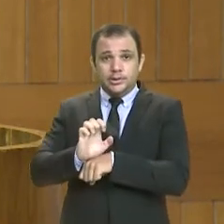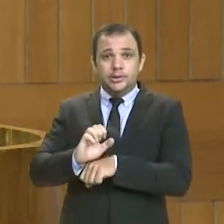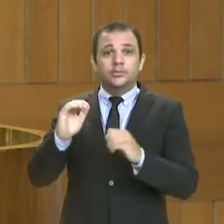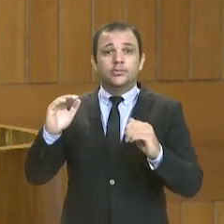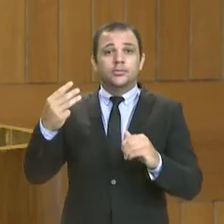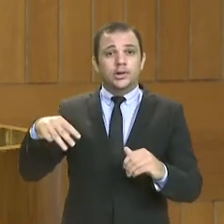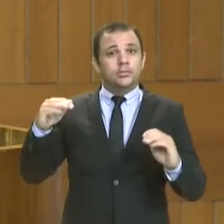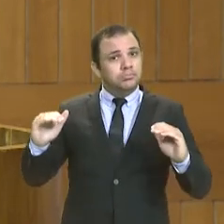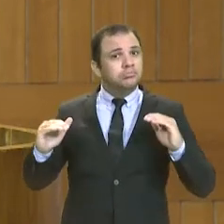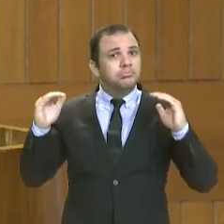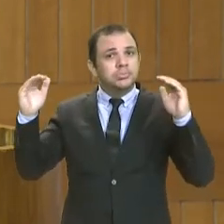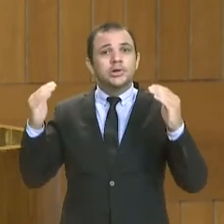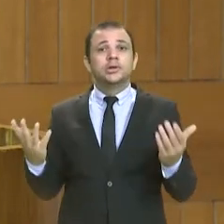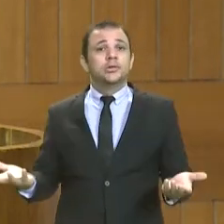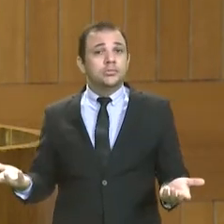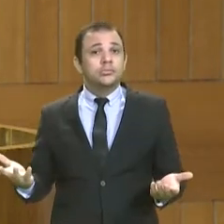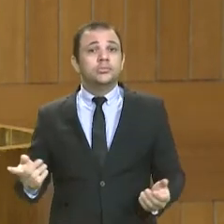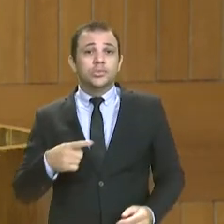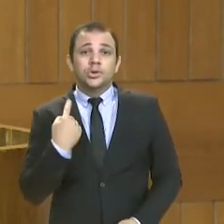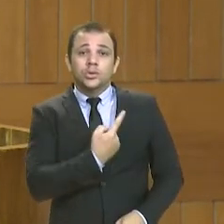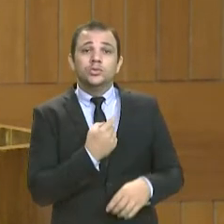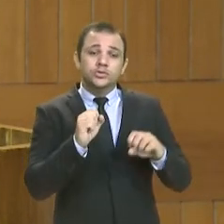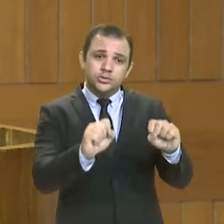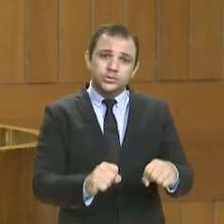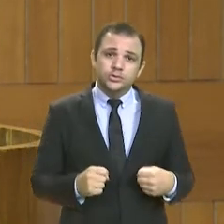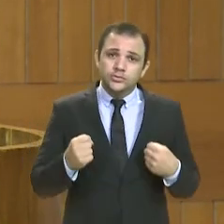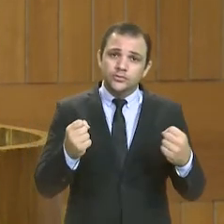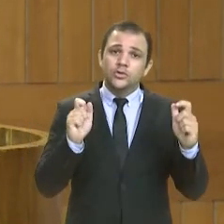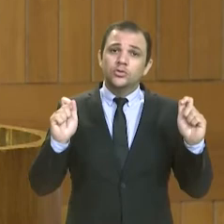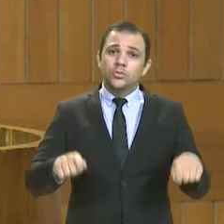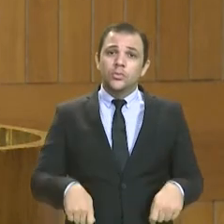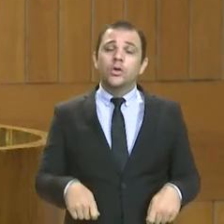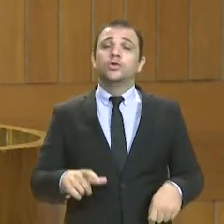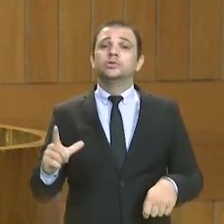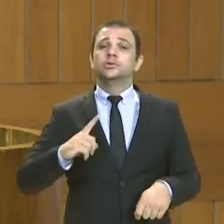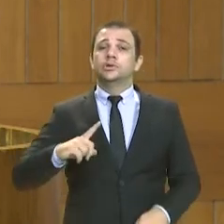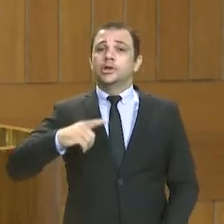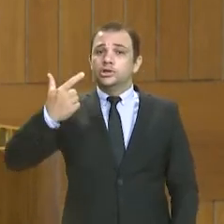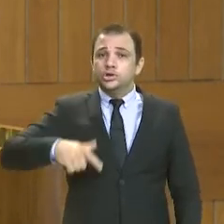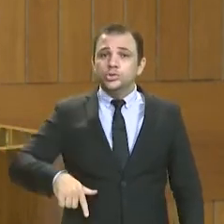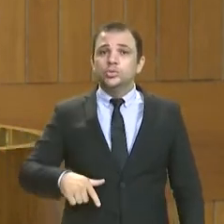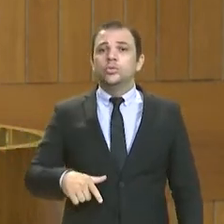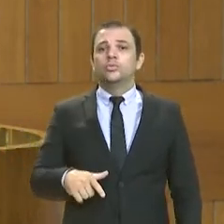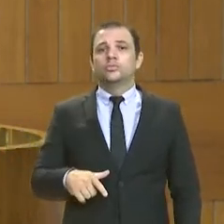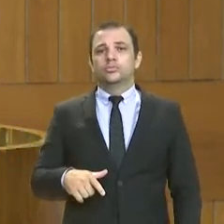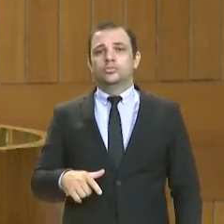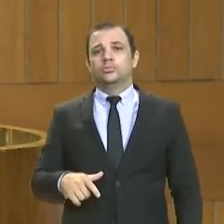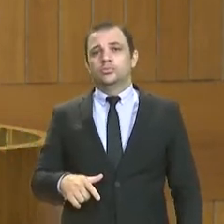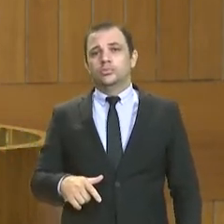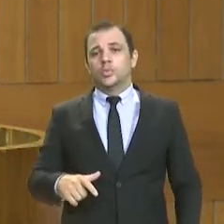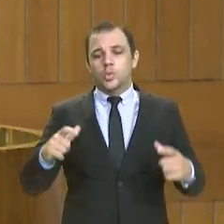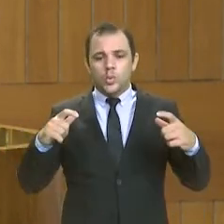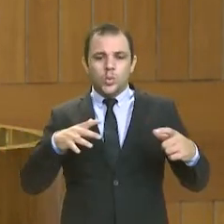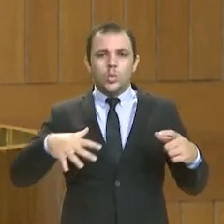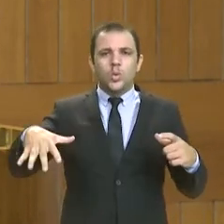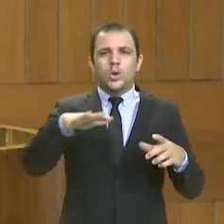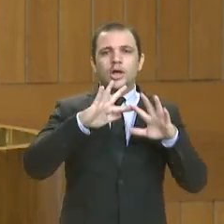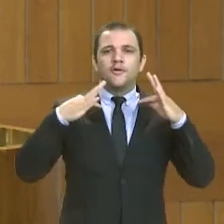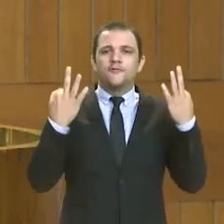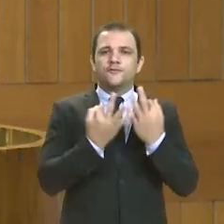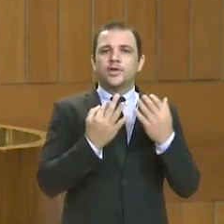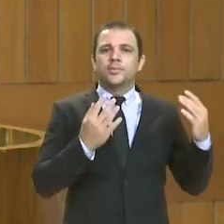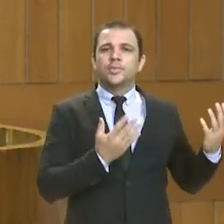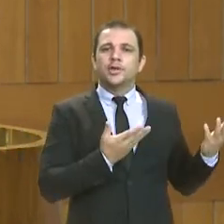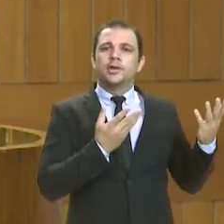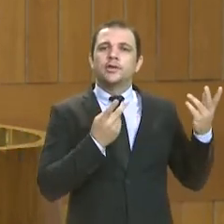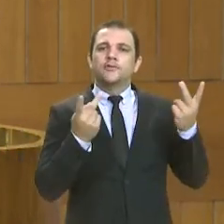esforços, força, para que a gente possa trazer novamente um ambiente de famílias, um